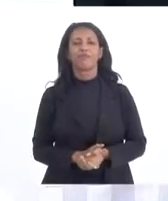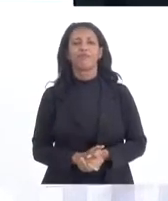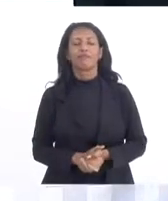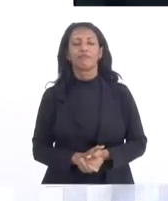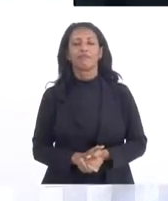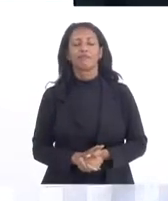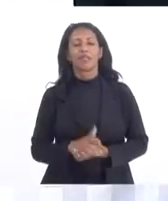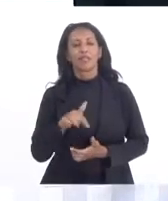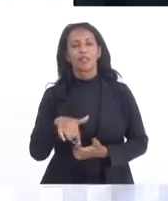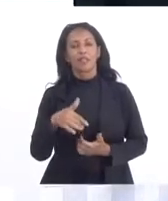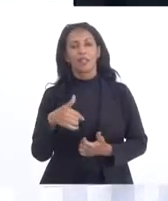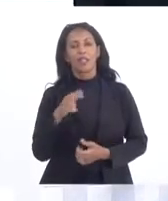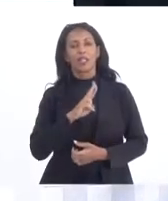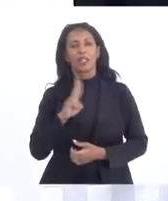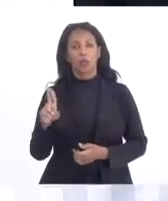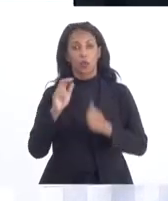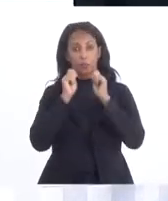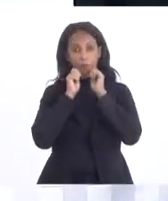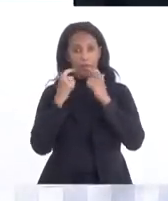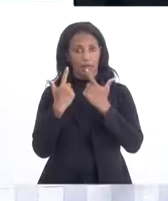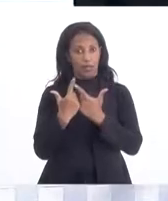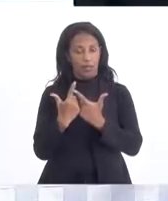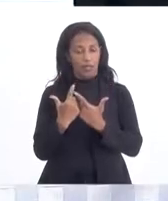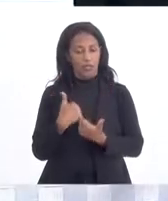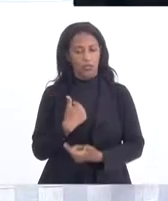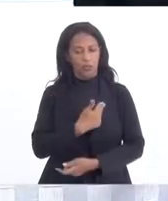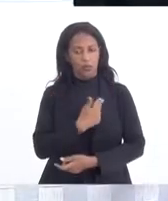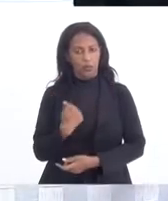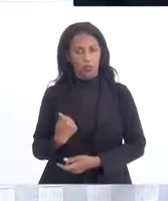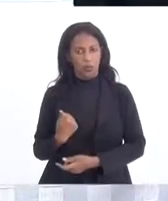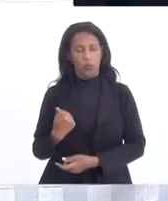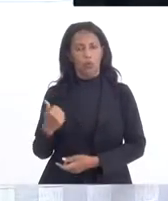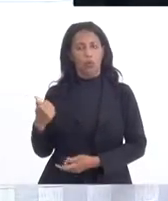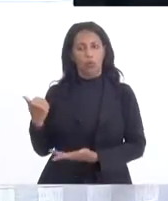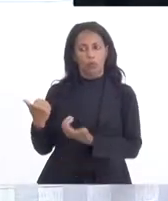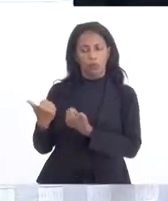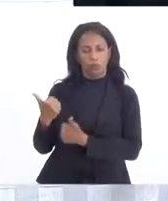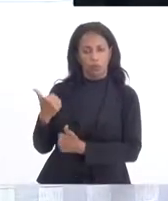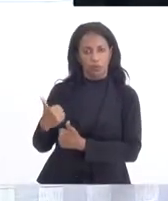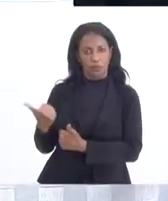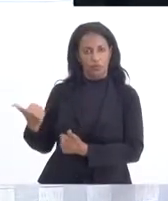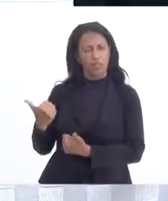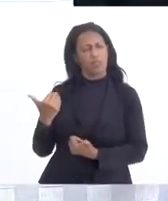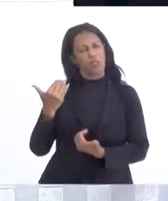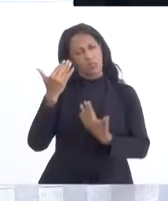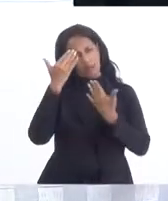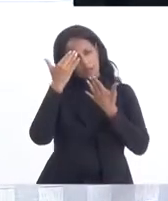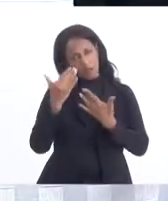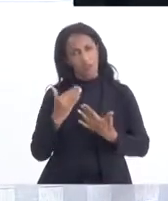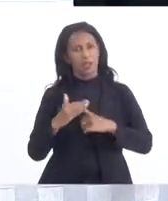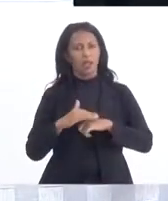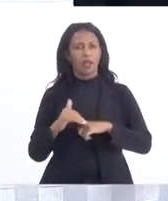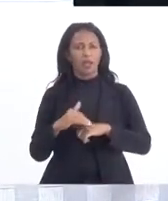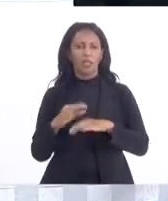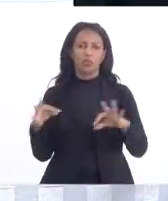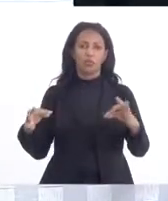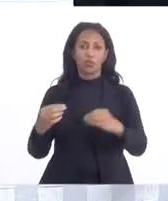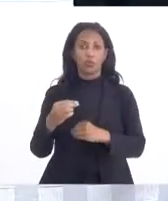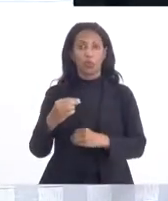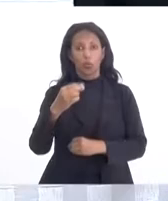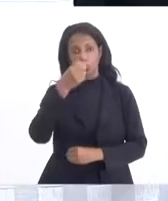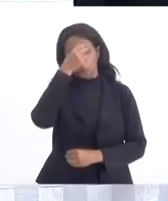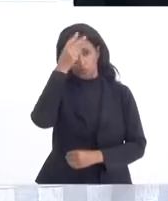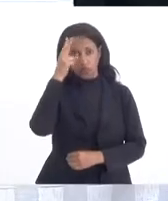aqui, em nome da Assembleia Legislativa, em meu nome, em nome do deputado Jair, agradecer o carinho e a atenção de todos os prefeitos,